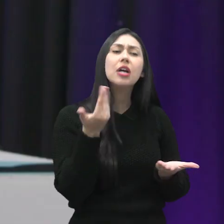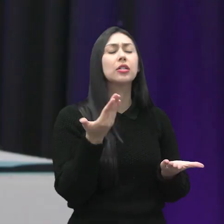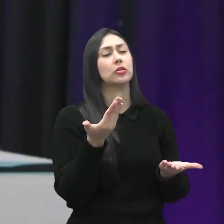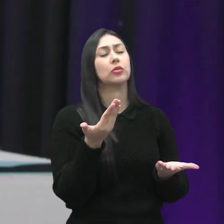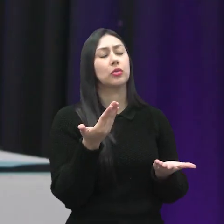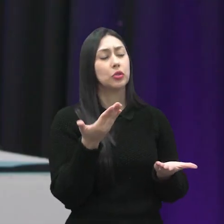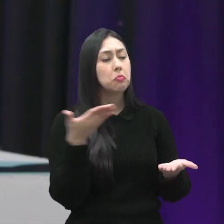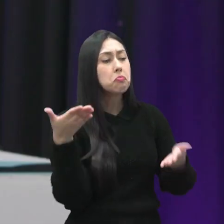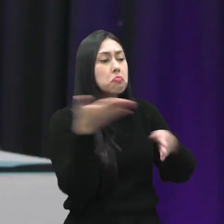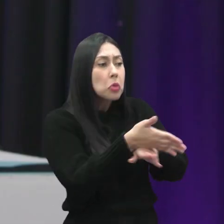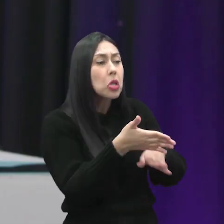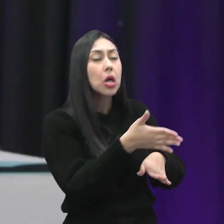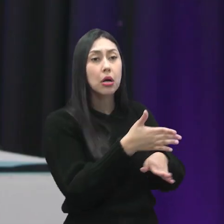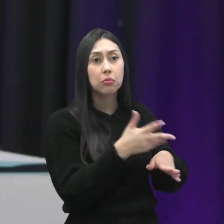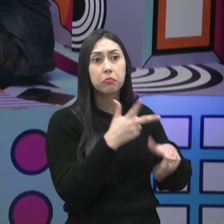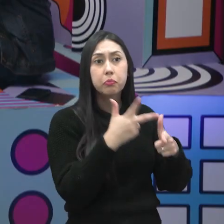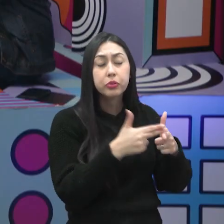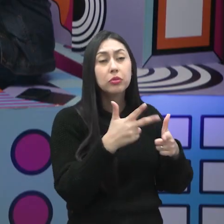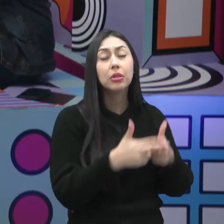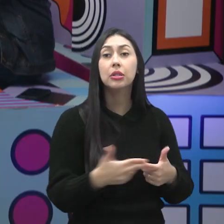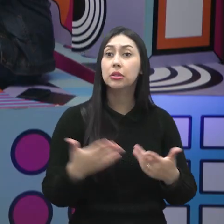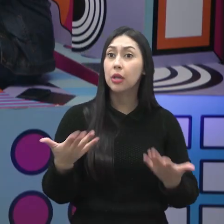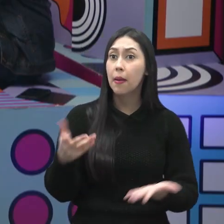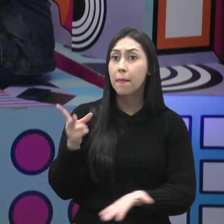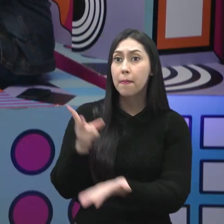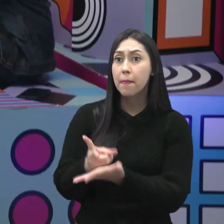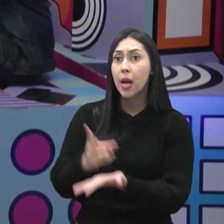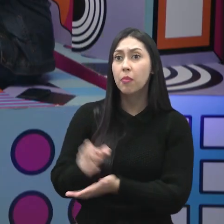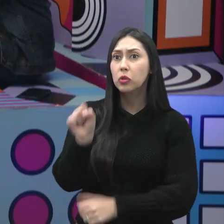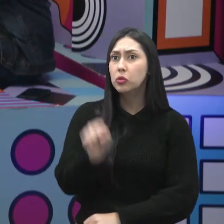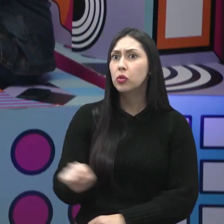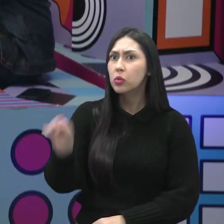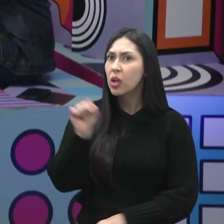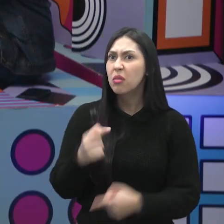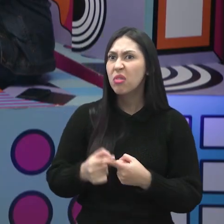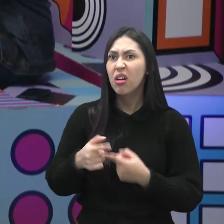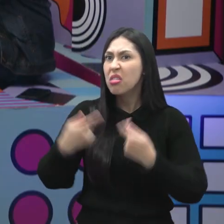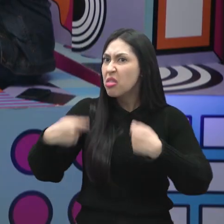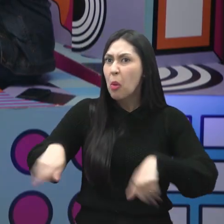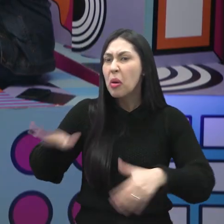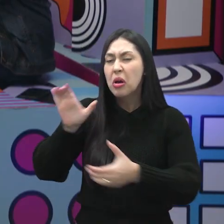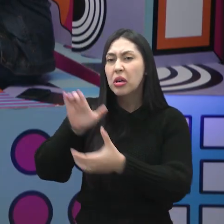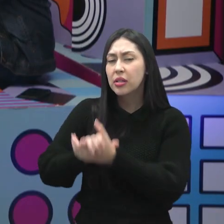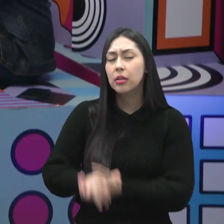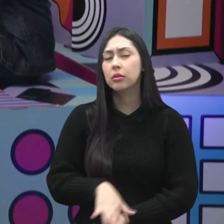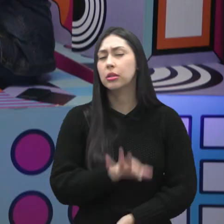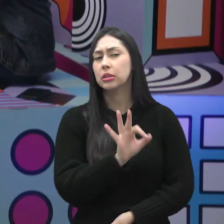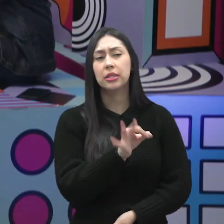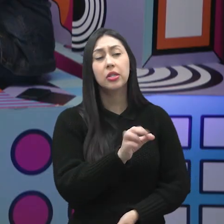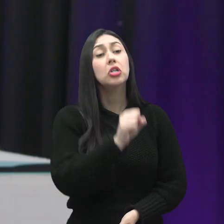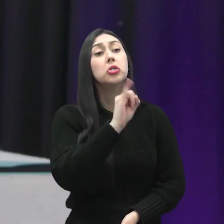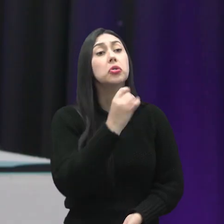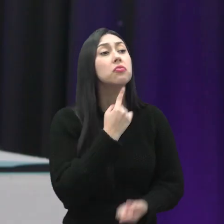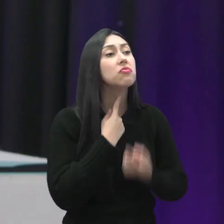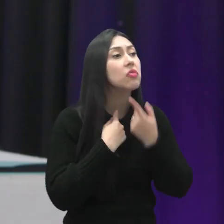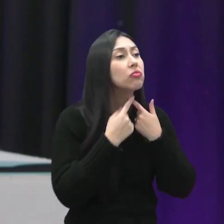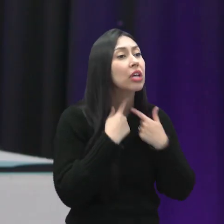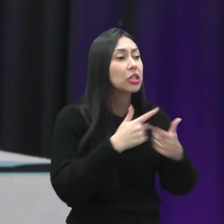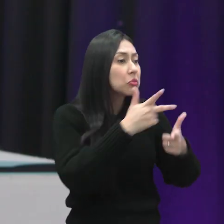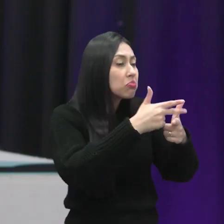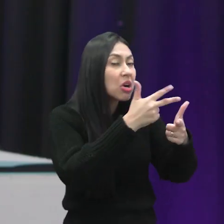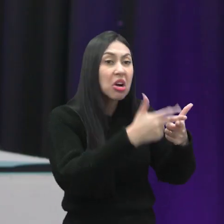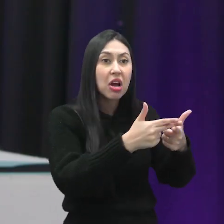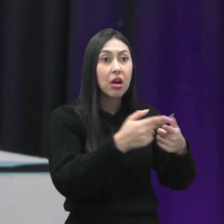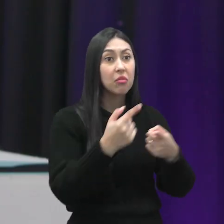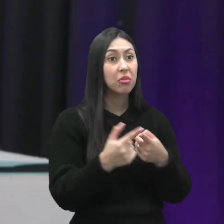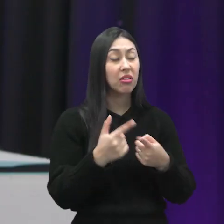homem a fazer o procedimento. Mesmo solteiro, então na verdade não precisa nem estar casado. Exato, basta o desejo dele não